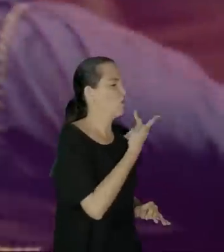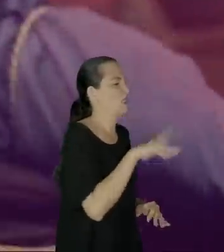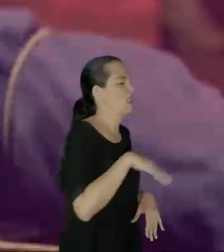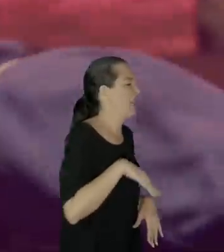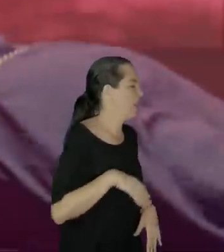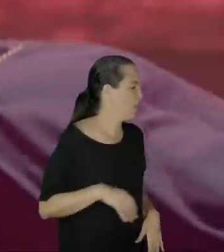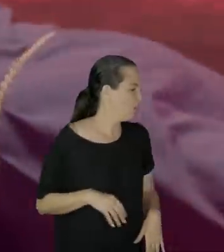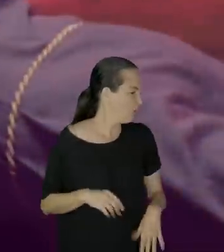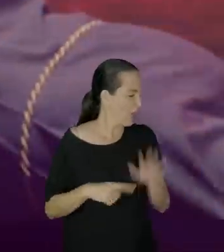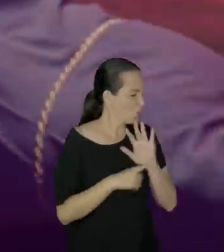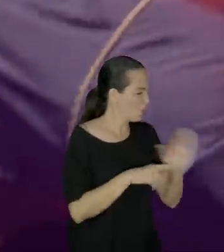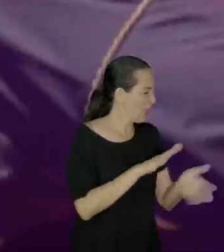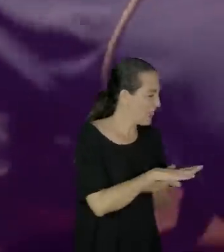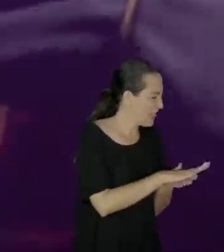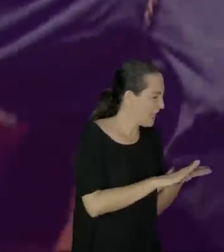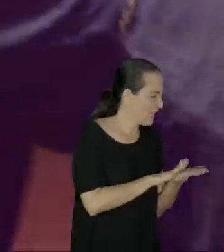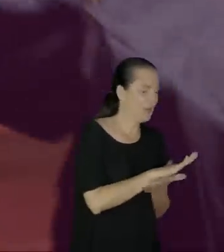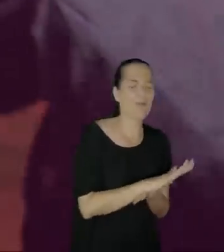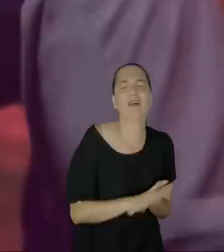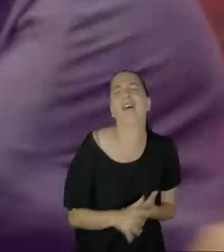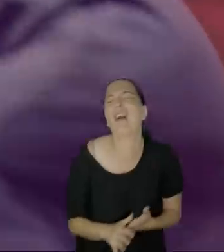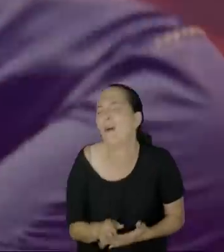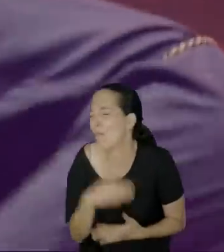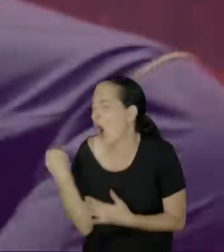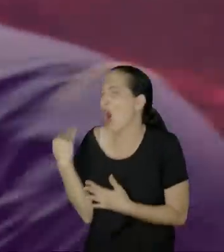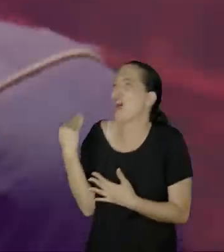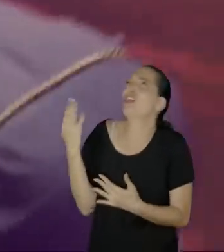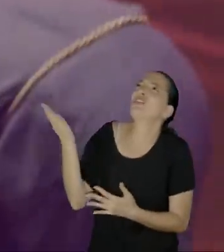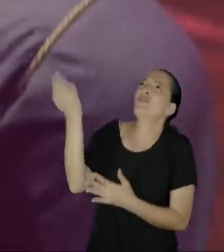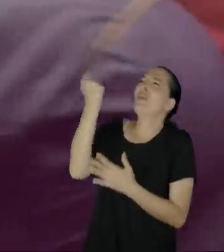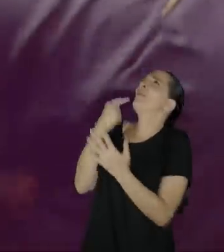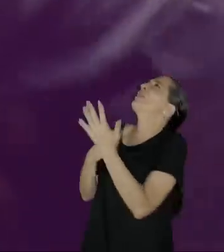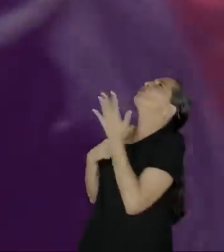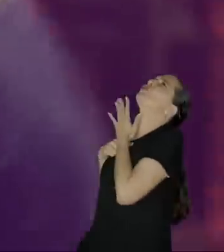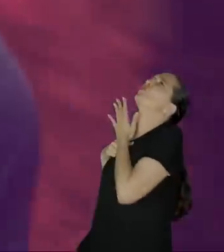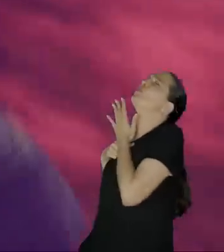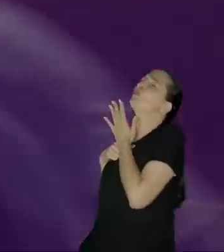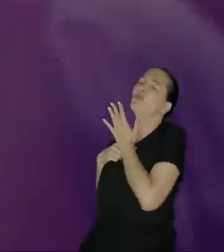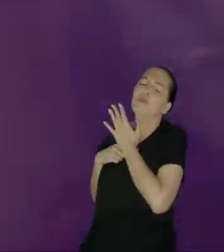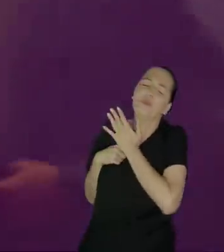morte! Porque não vens me aliviar?